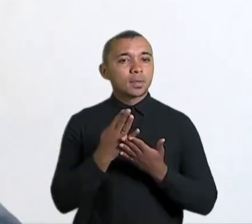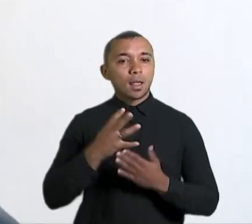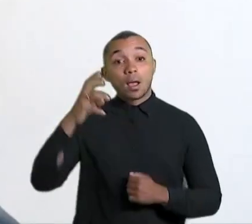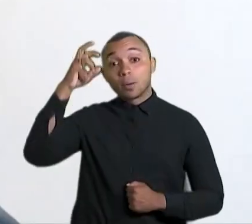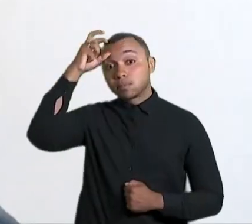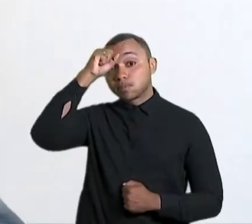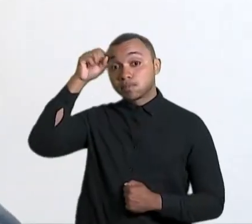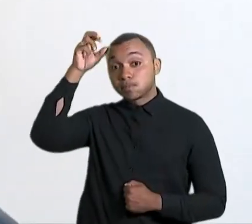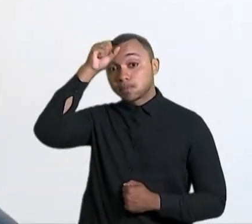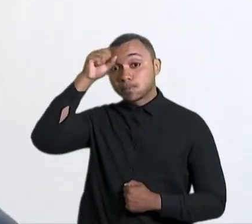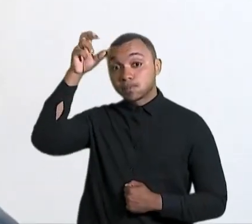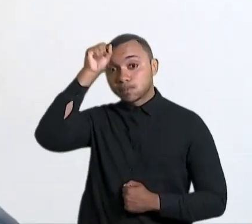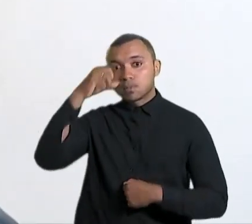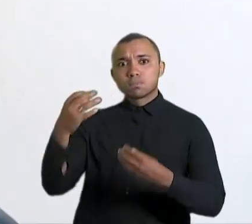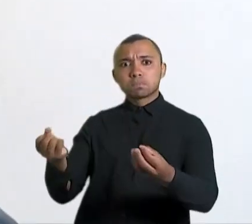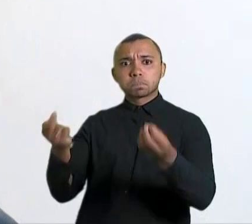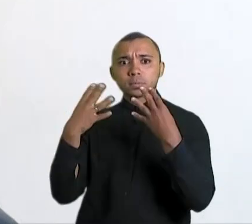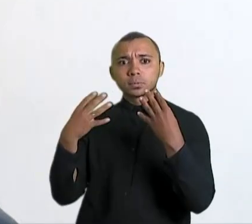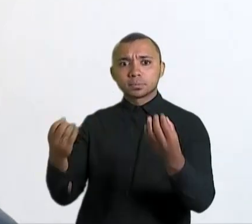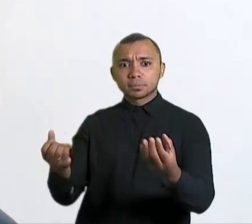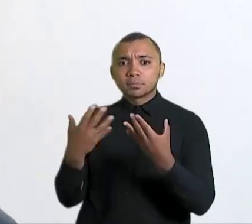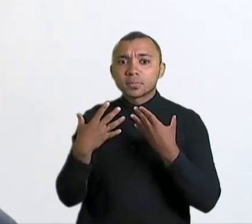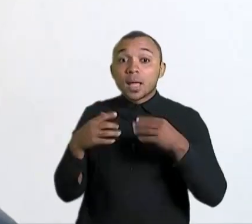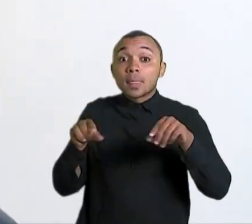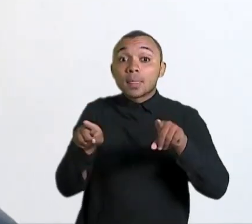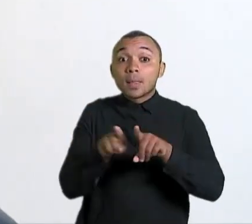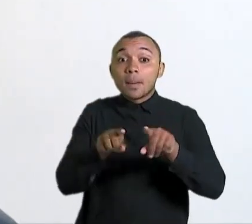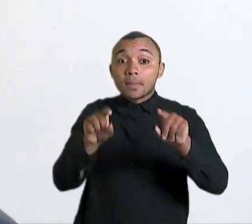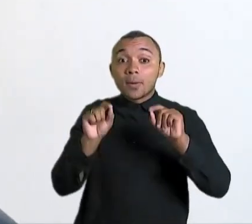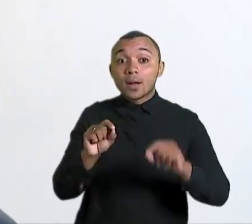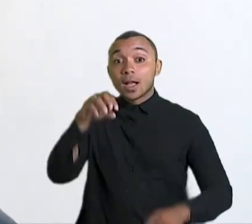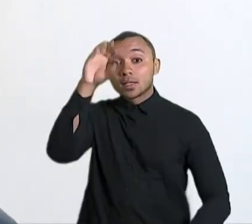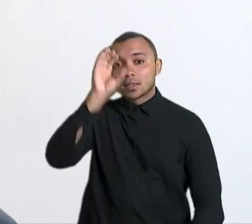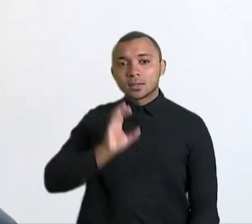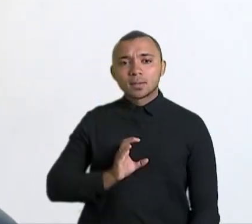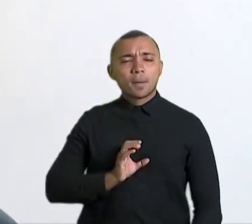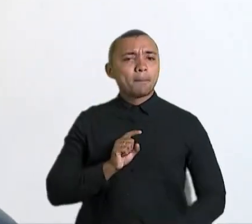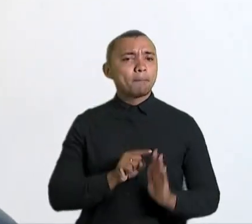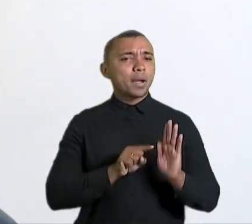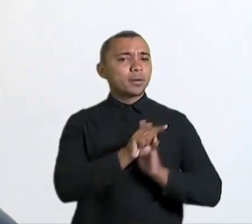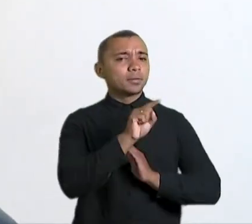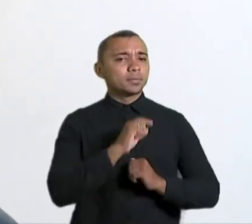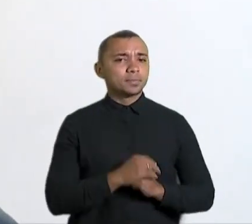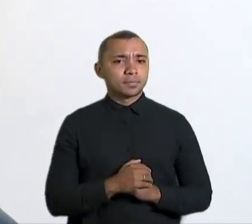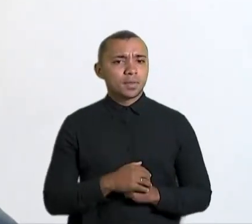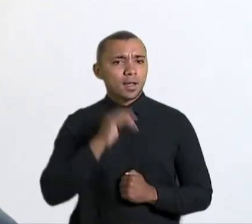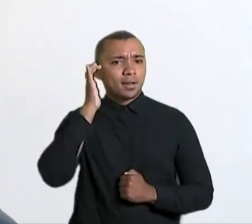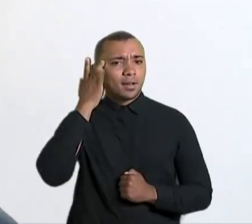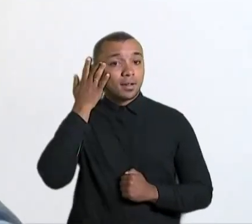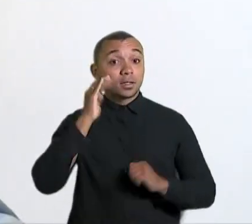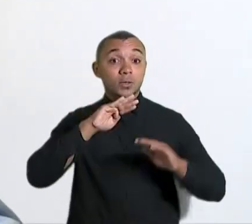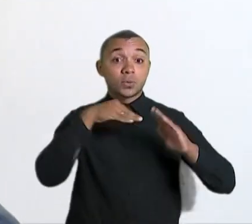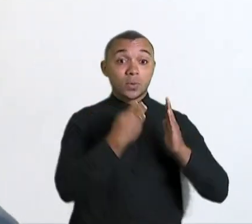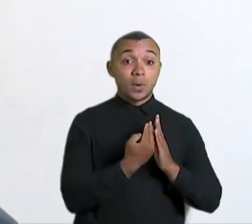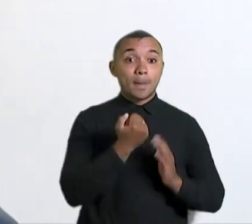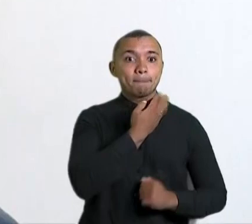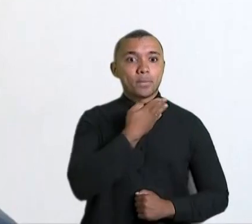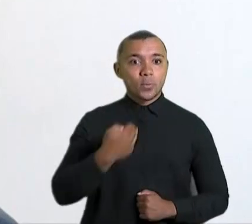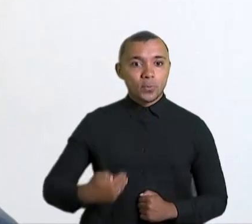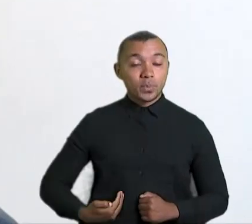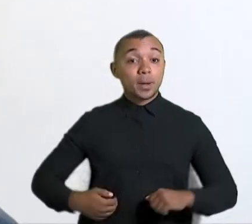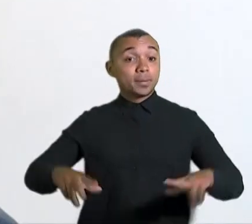educacional e de cidadania. Você acha uma excelente ideia que as escolas, tanto públicas quanto